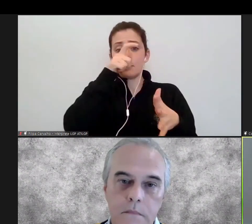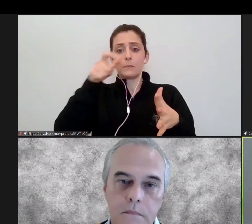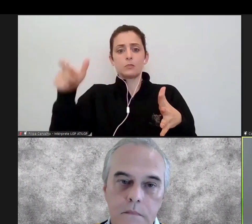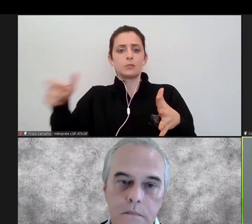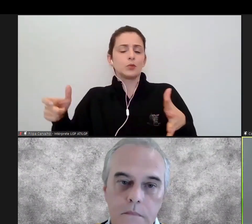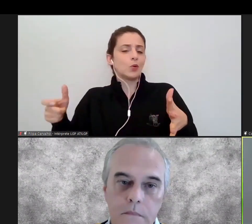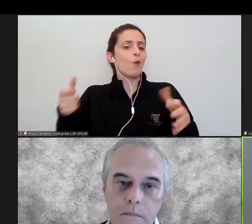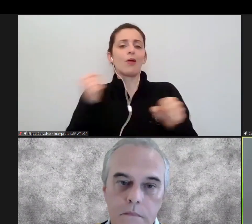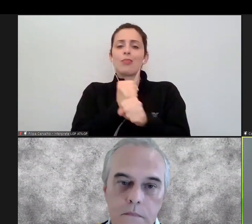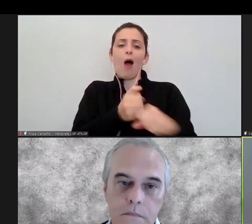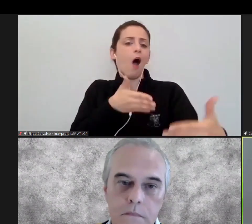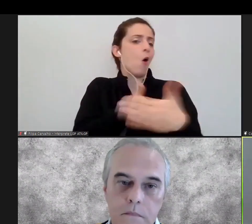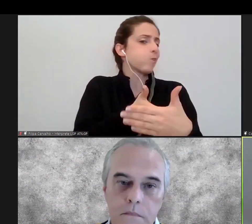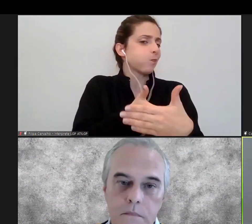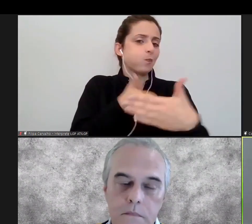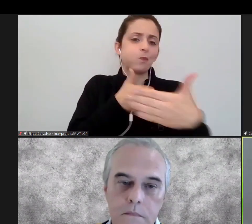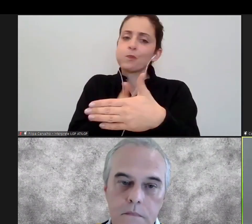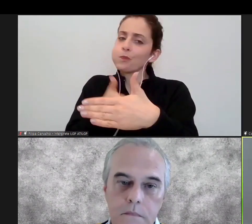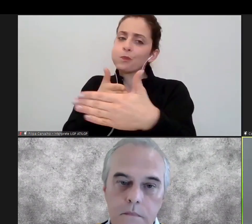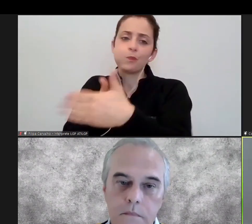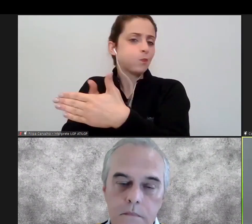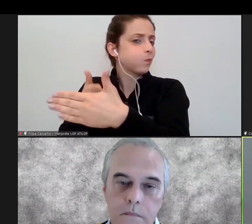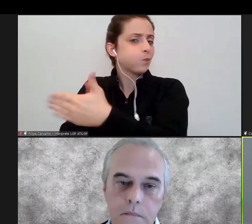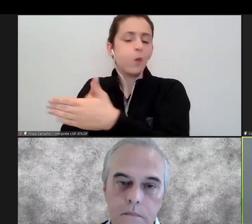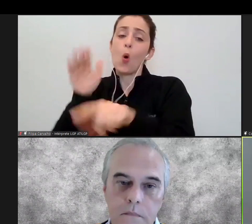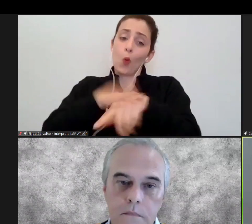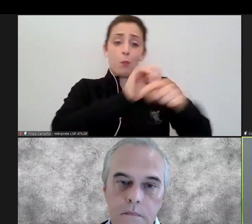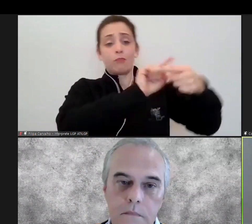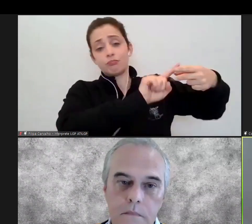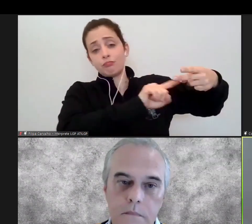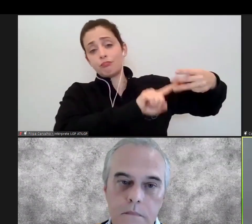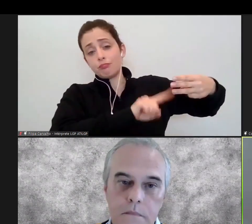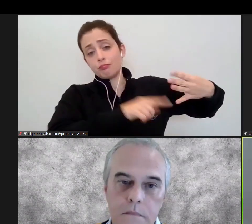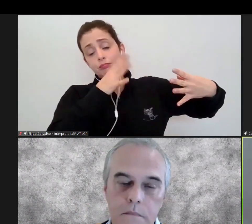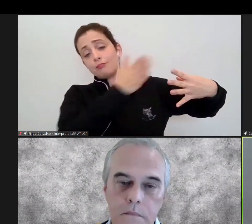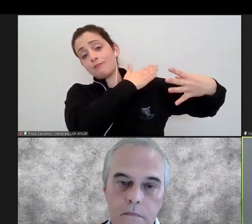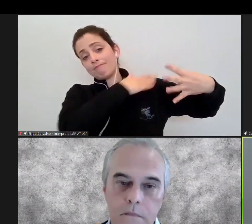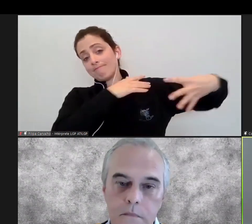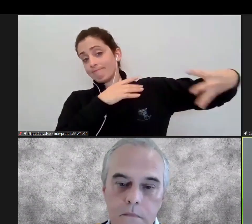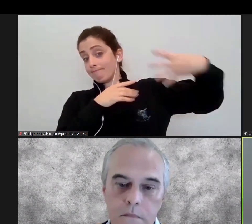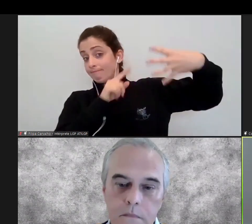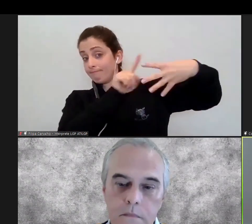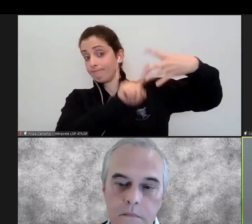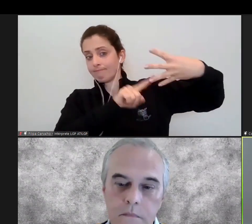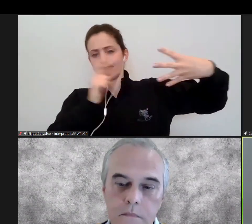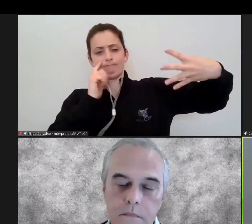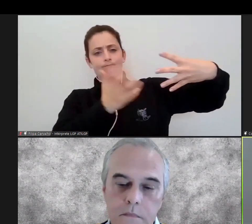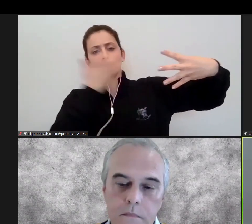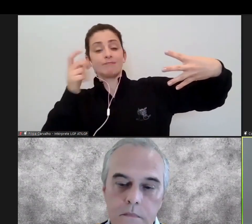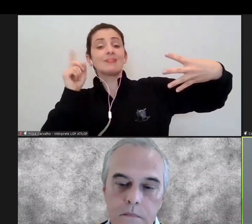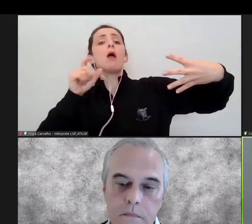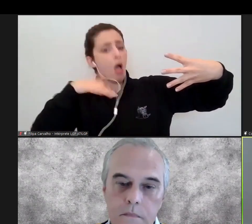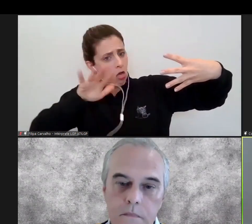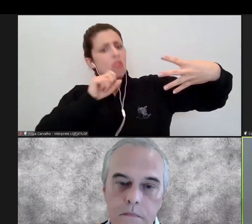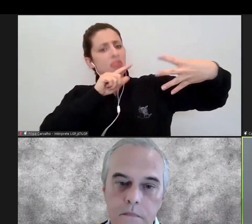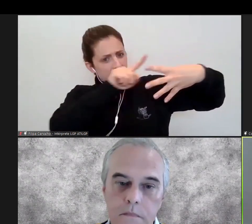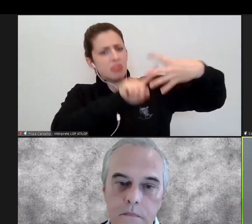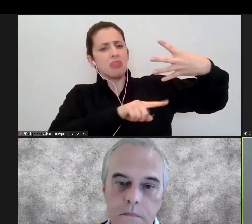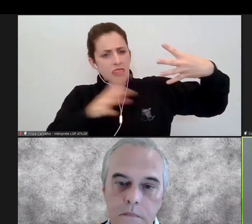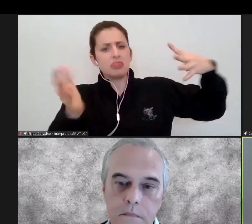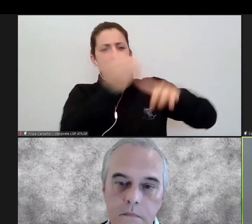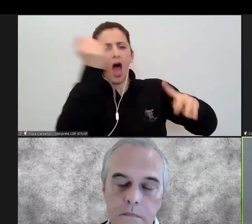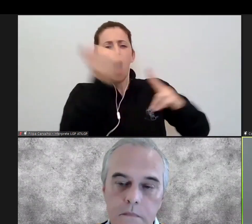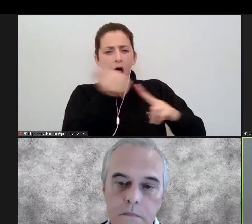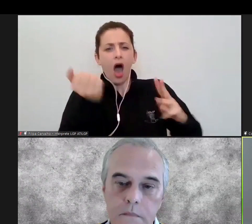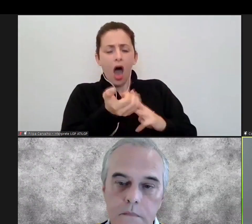ao acesso ao mercado de trabalho por estas várias condicionantes, sendo estes 4 fatores combatíveis e possível de combater, mas que